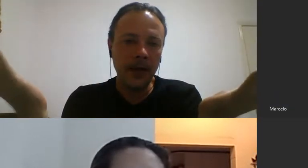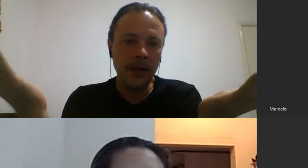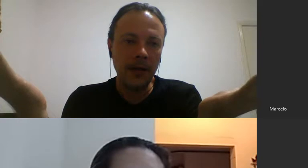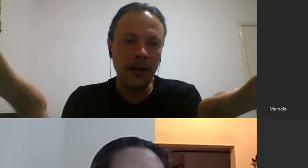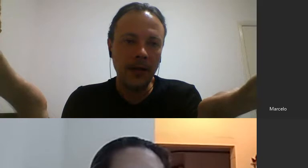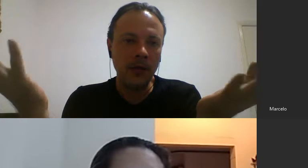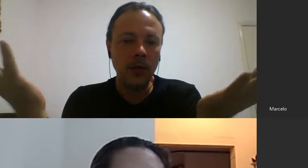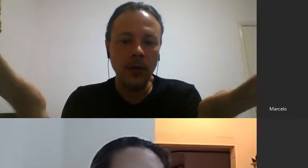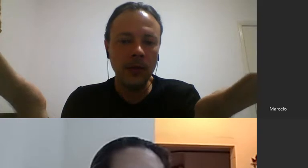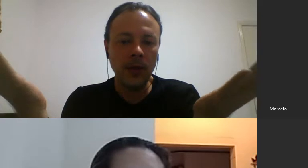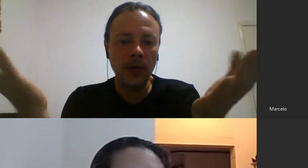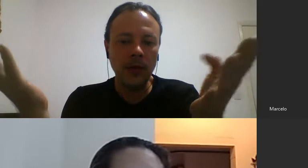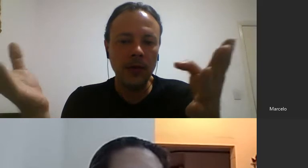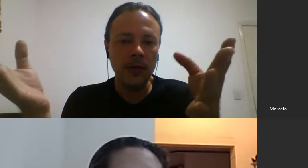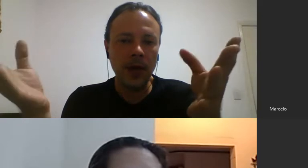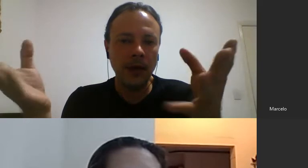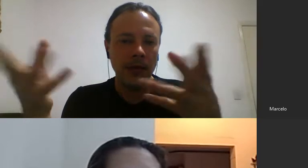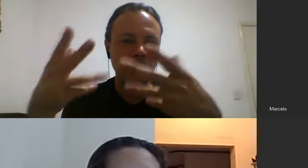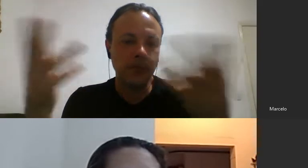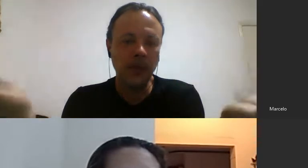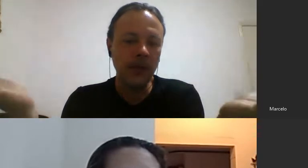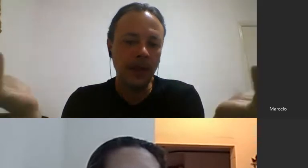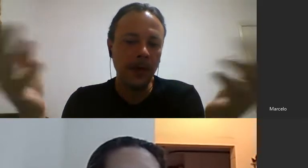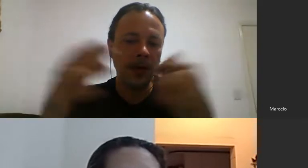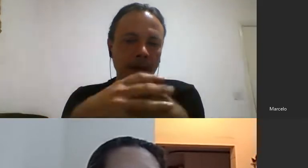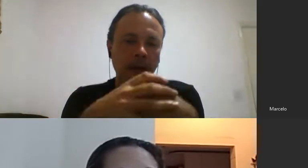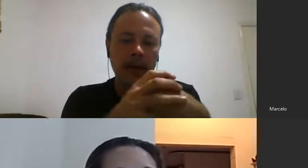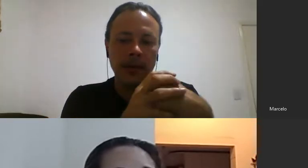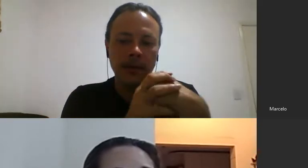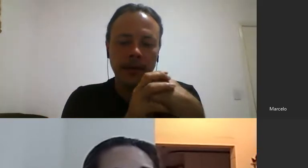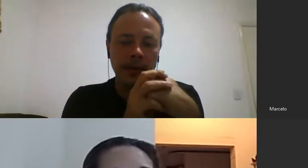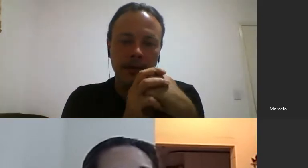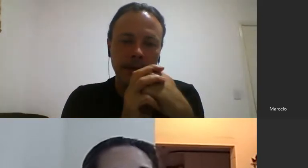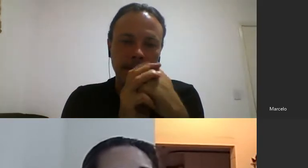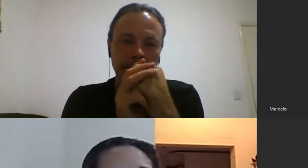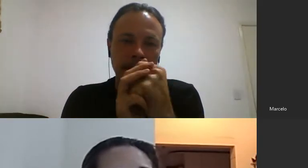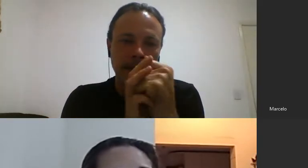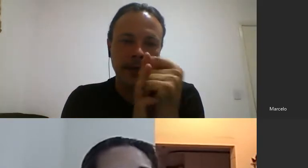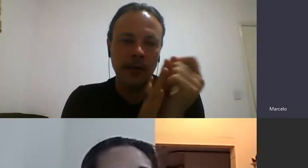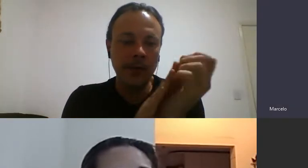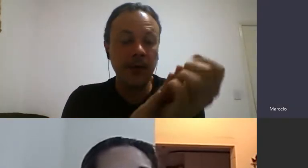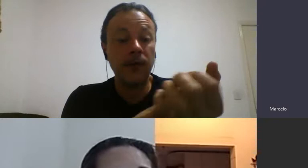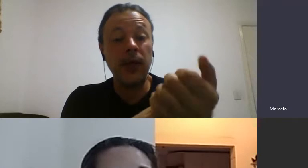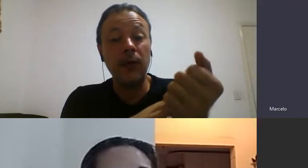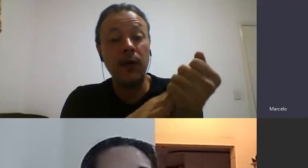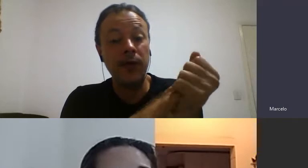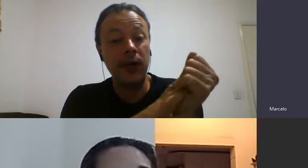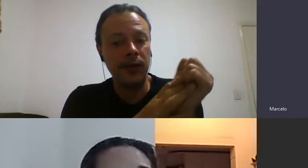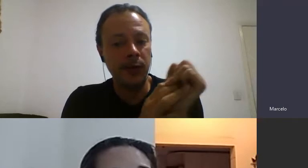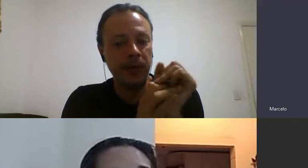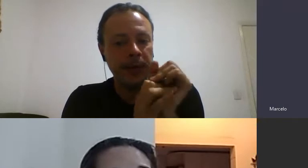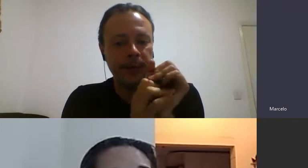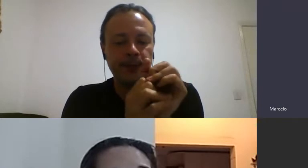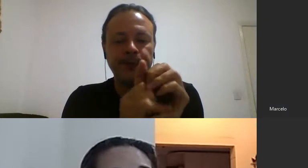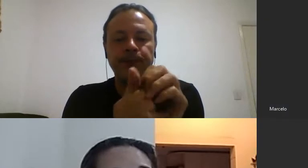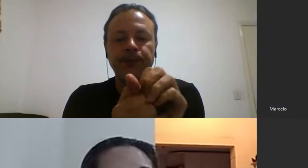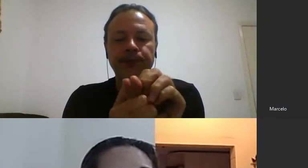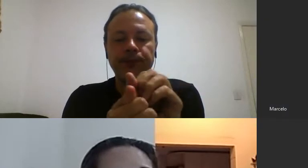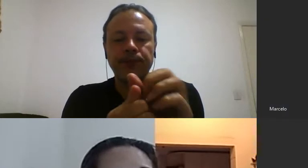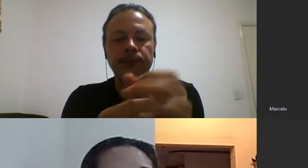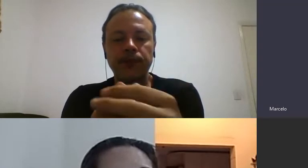E aí, todo mundo está no encontro 7. Eu não sei por que está. Então, eu vou precisar falar com a Vera sobre